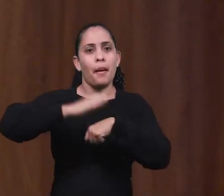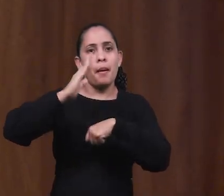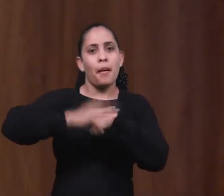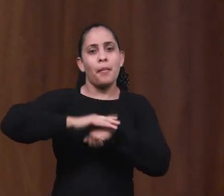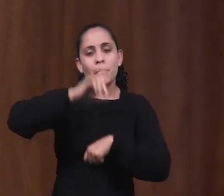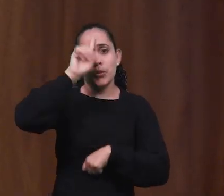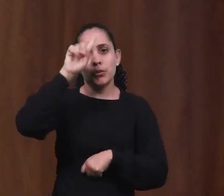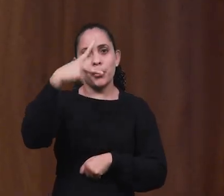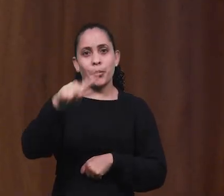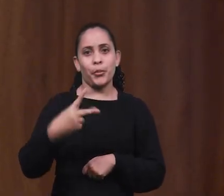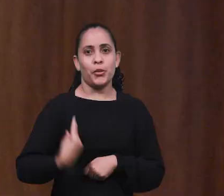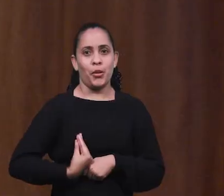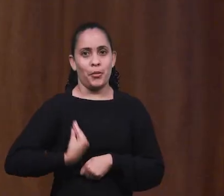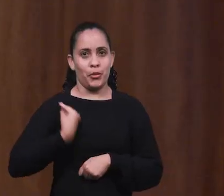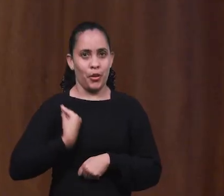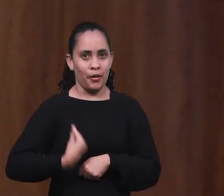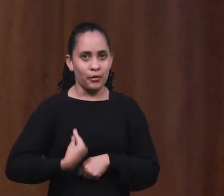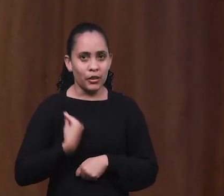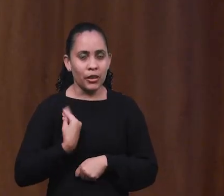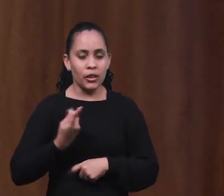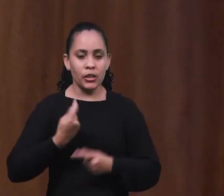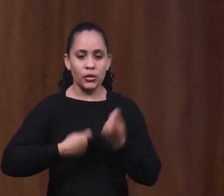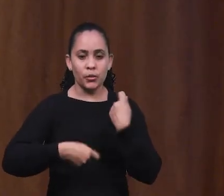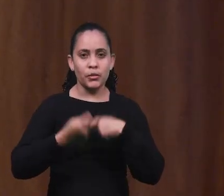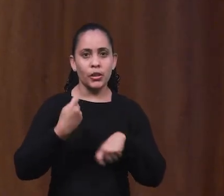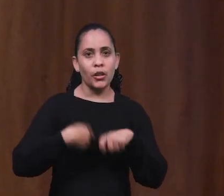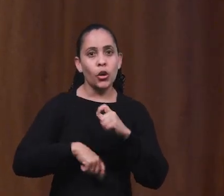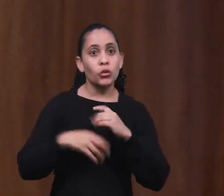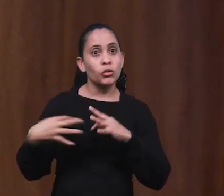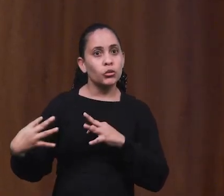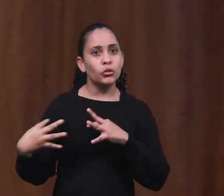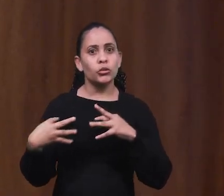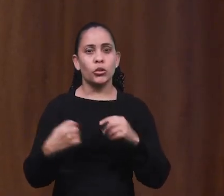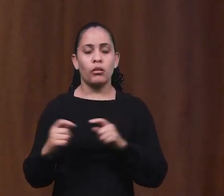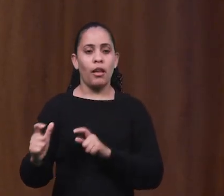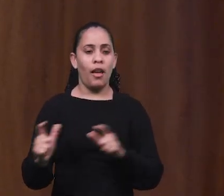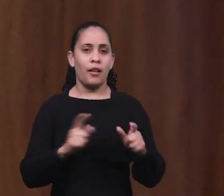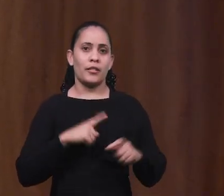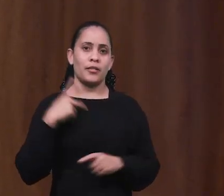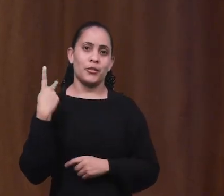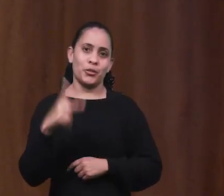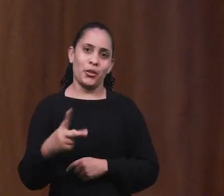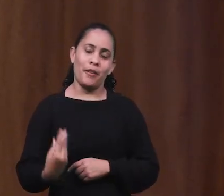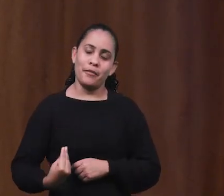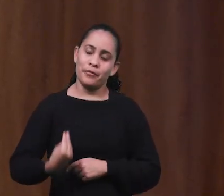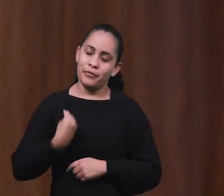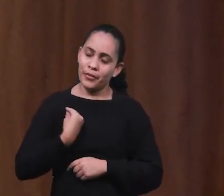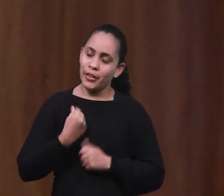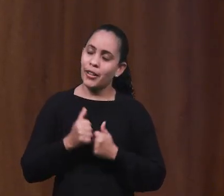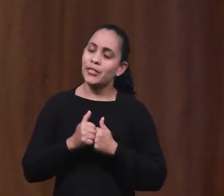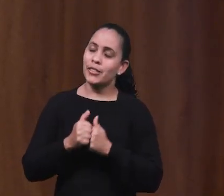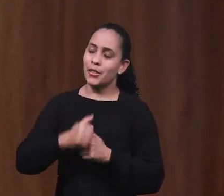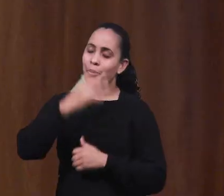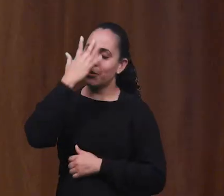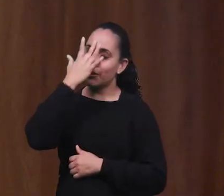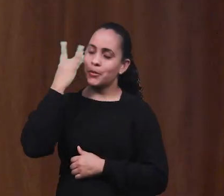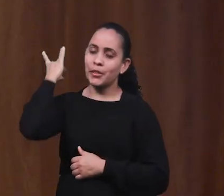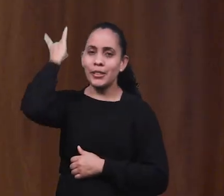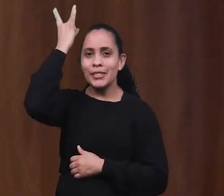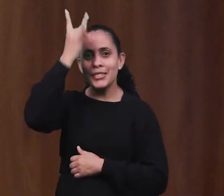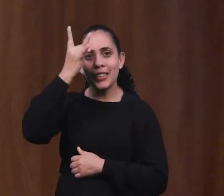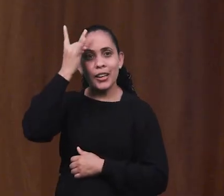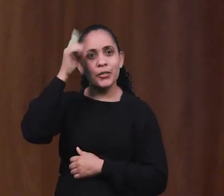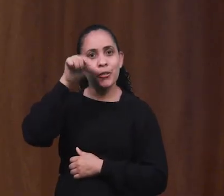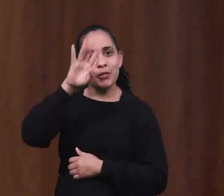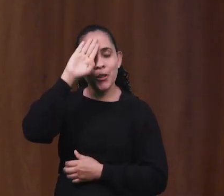a mão do Senhor sobre a sua vida, sobre os seus negócios, em todas as áreas da sua vida, na direção do